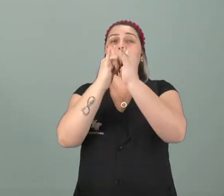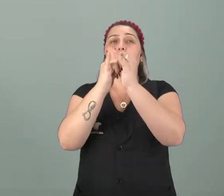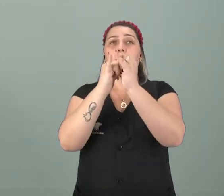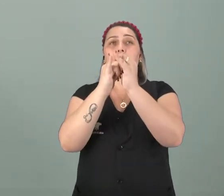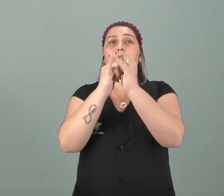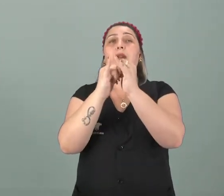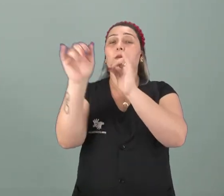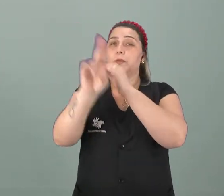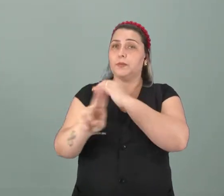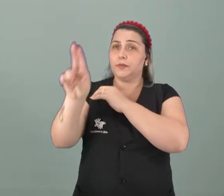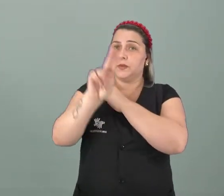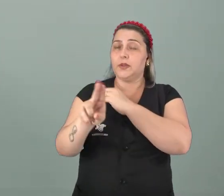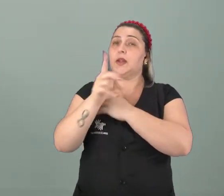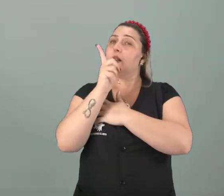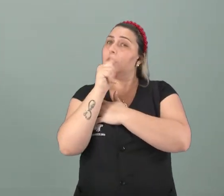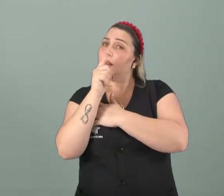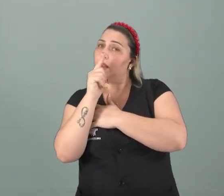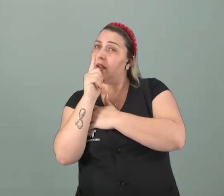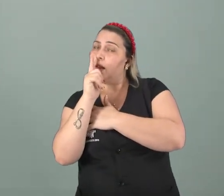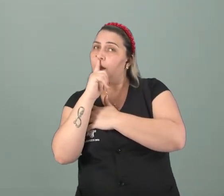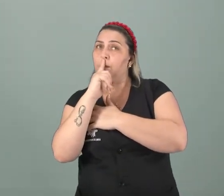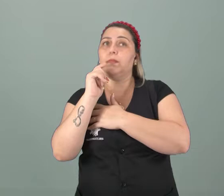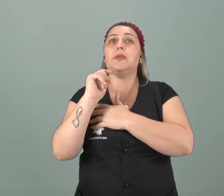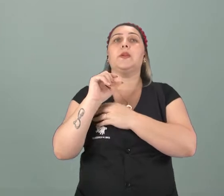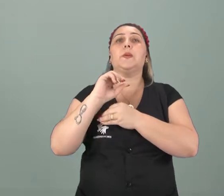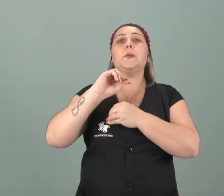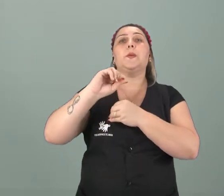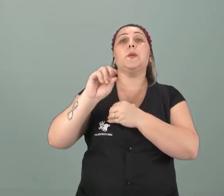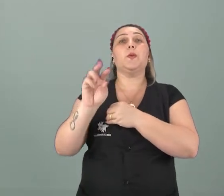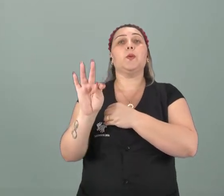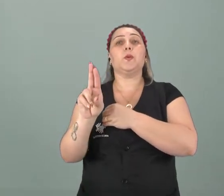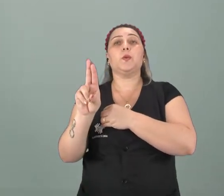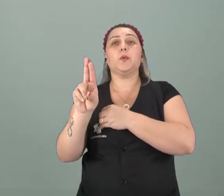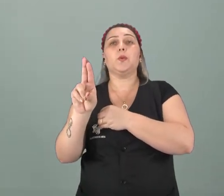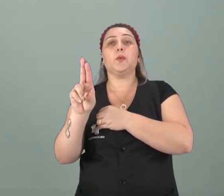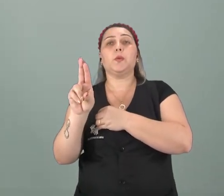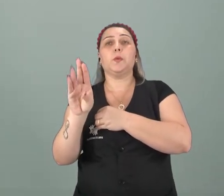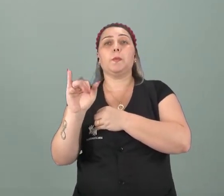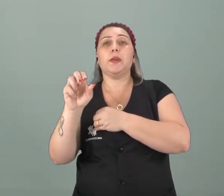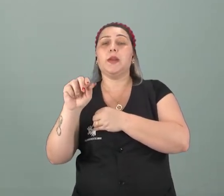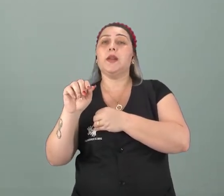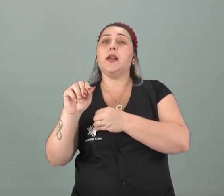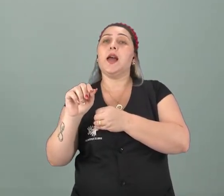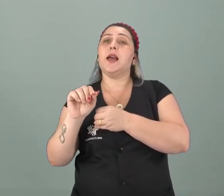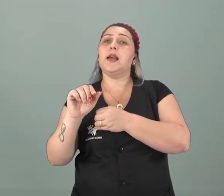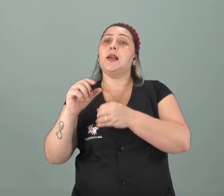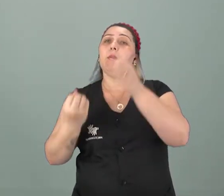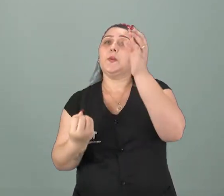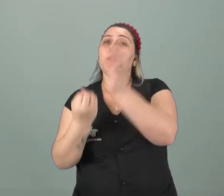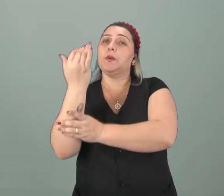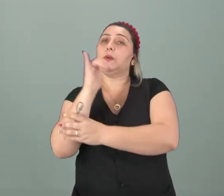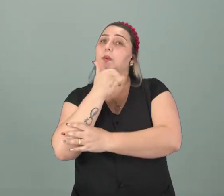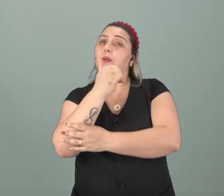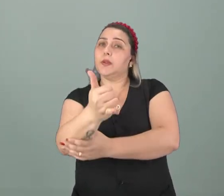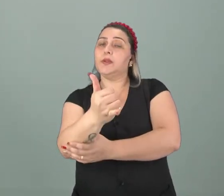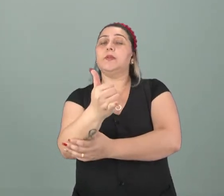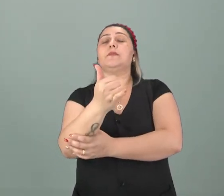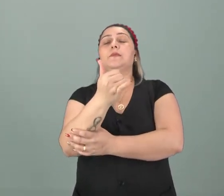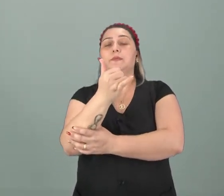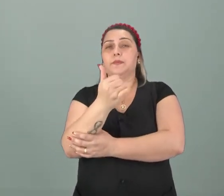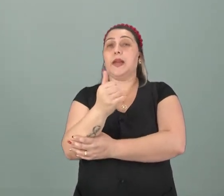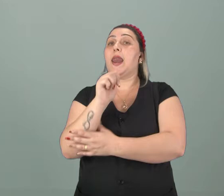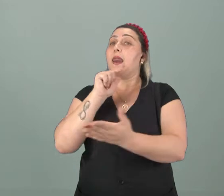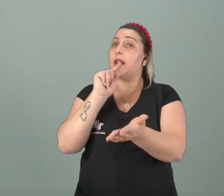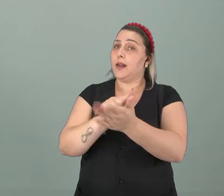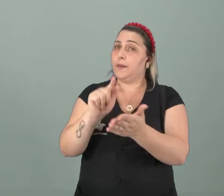vem da utilização da água, a água gira turbinas, né, que produzem eletricidade, tá? Esse tipo de energia, ele é